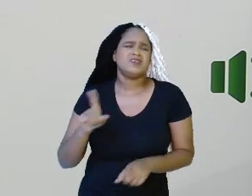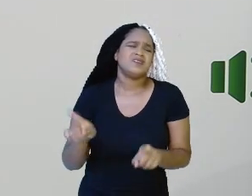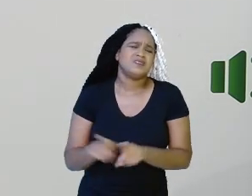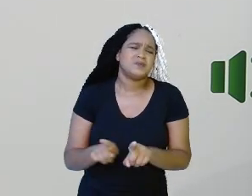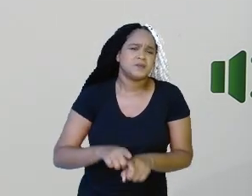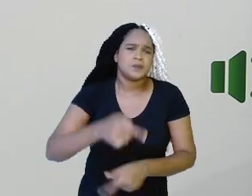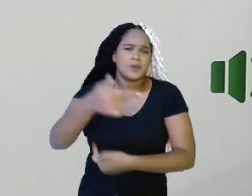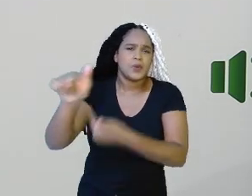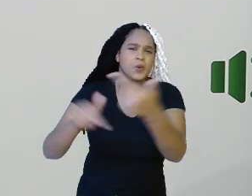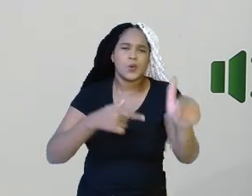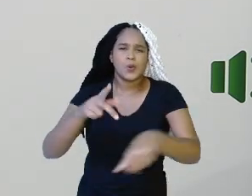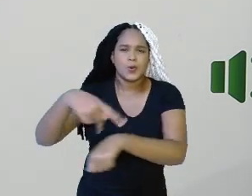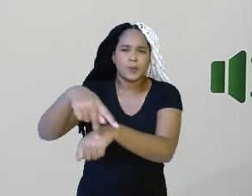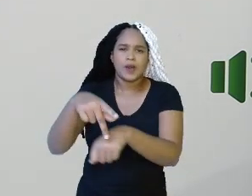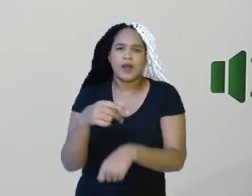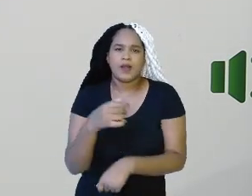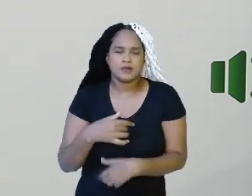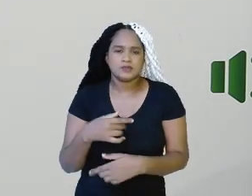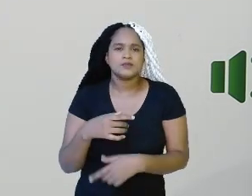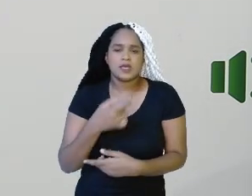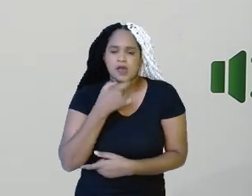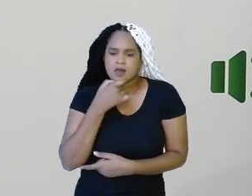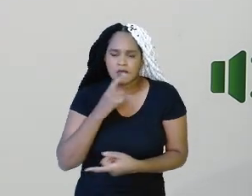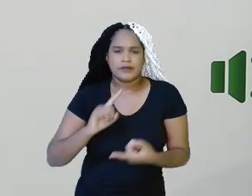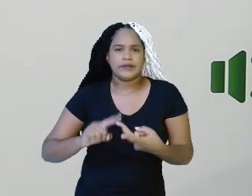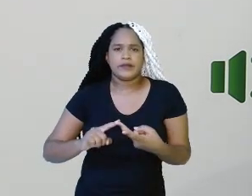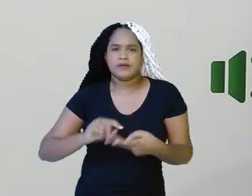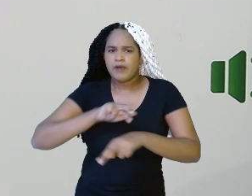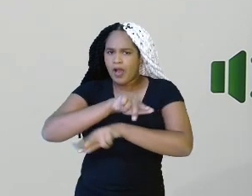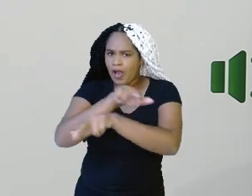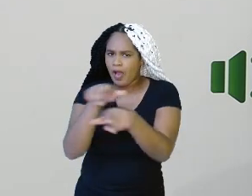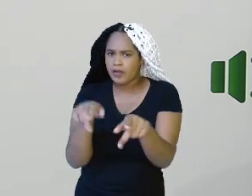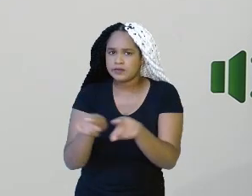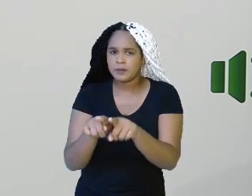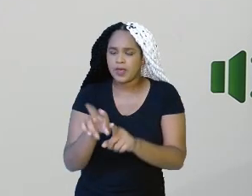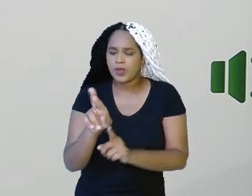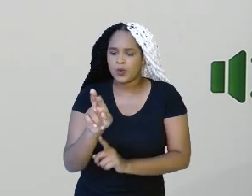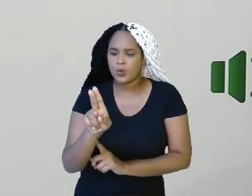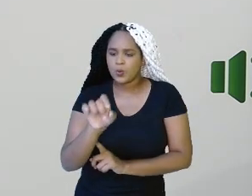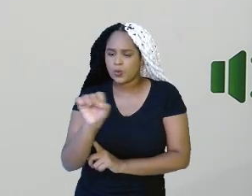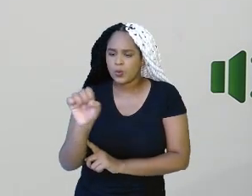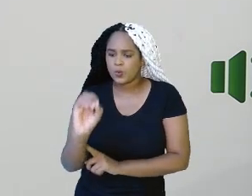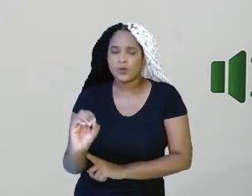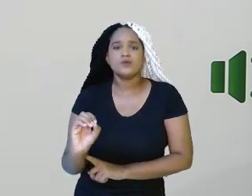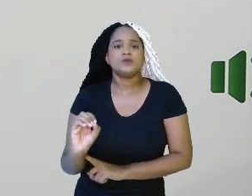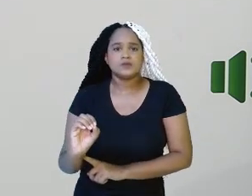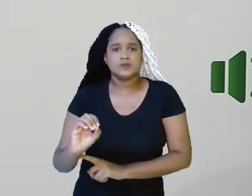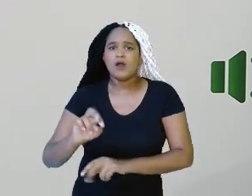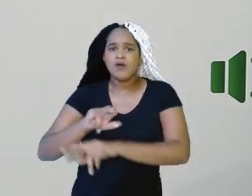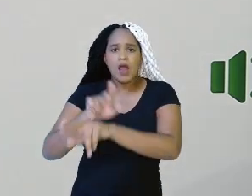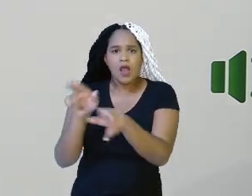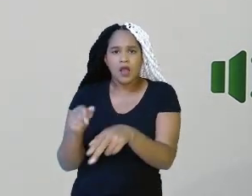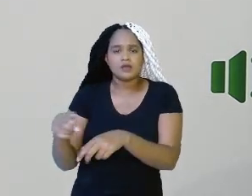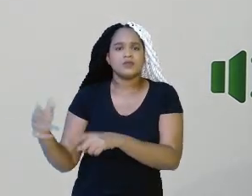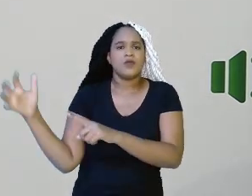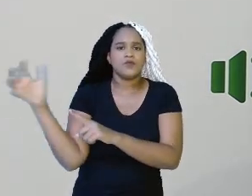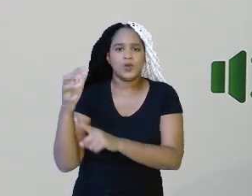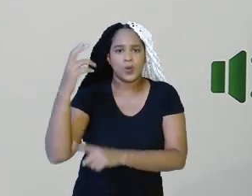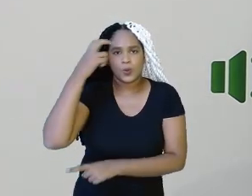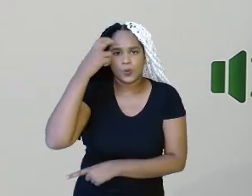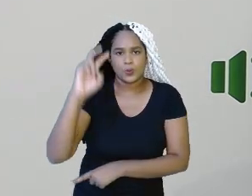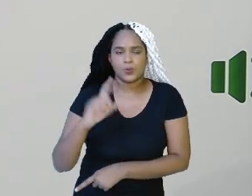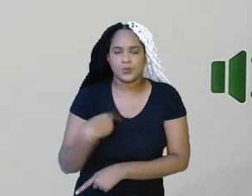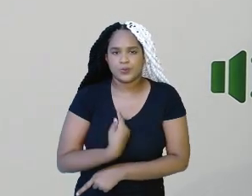ingleses, tivemos os russos, isso mais para frente, né? Até a questão do frevo que a gente falou, colaboraram nessa cultura. Mas